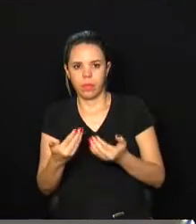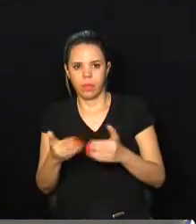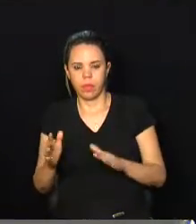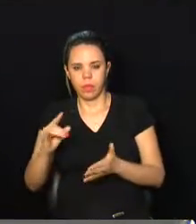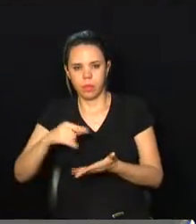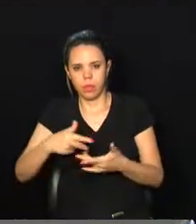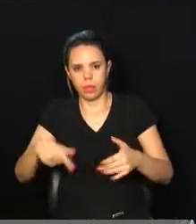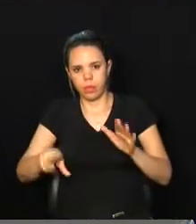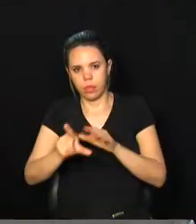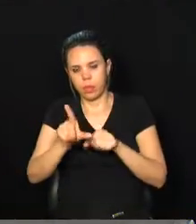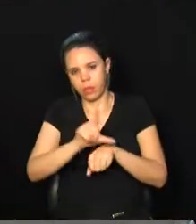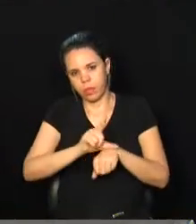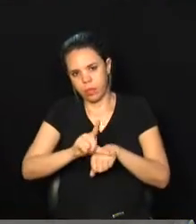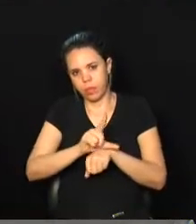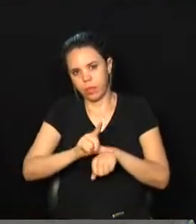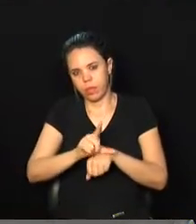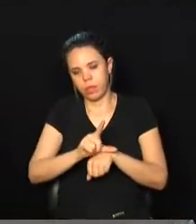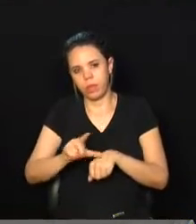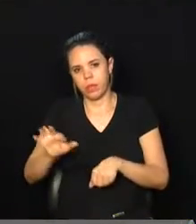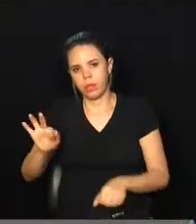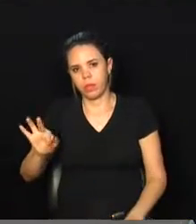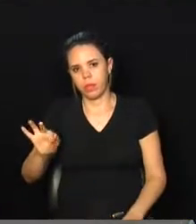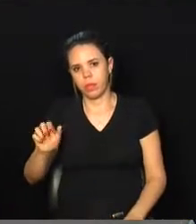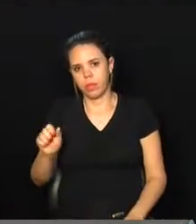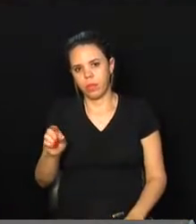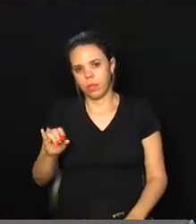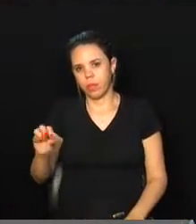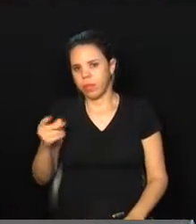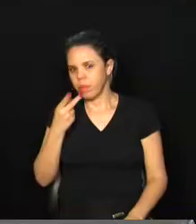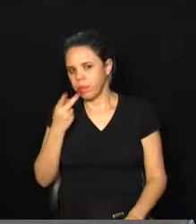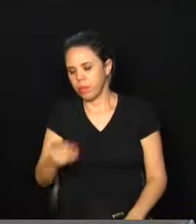desburocratização da legislação. Vamos lá, Fábio.